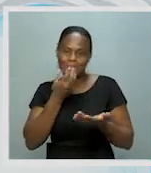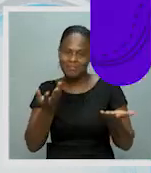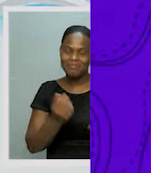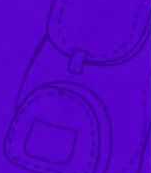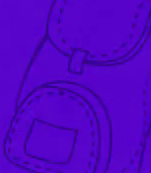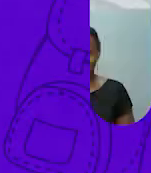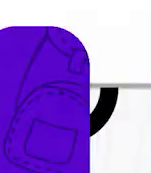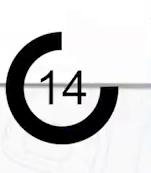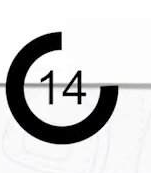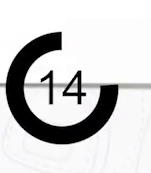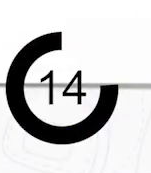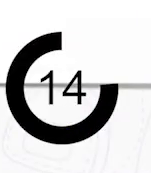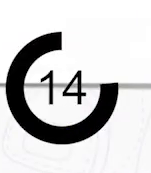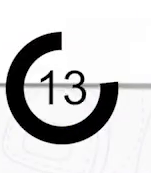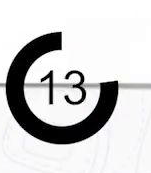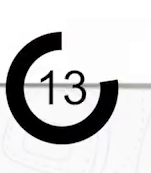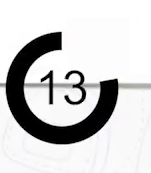razões.